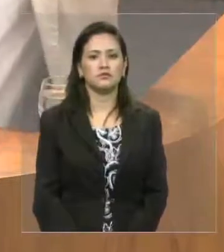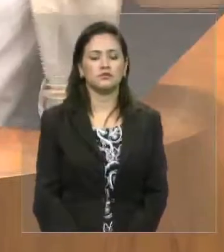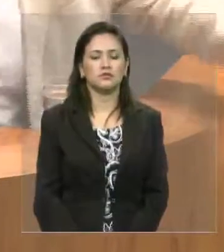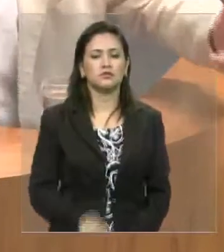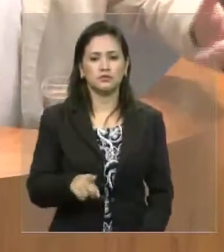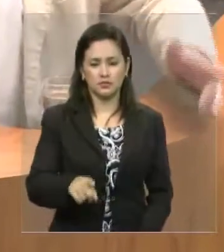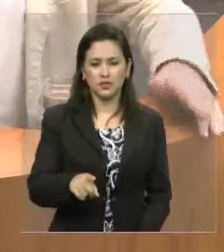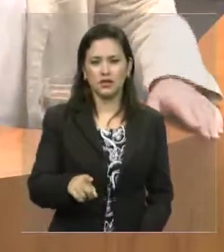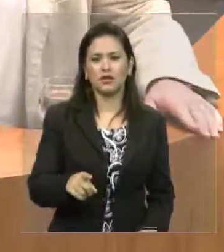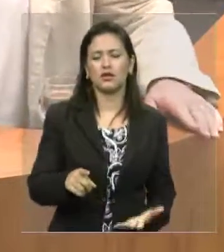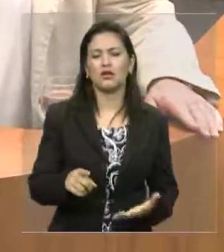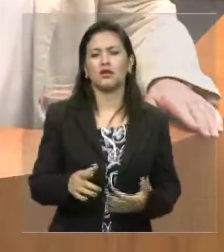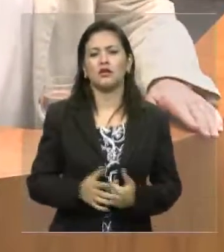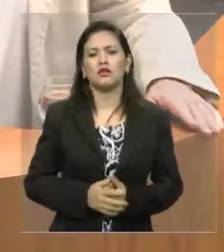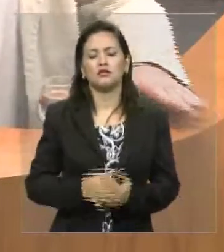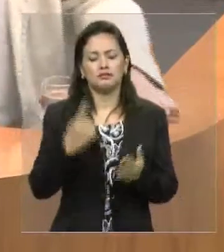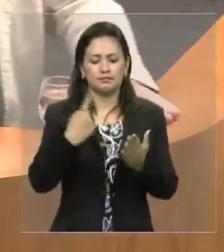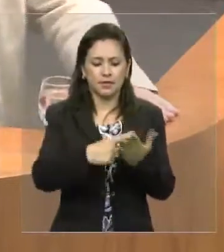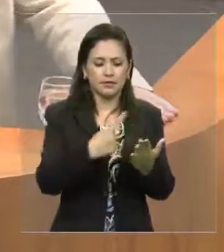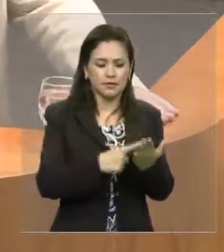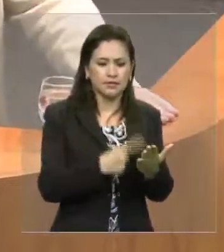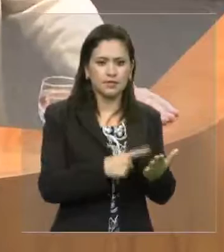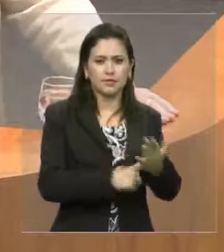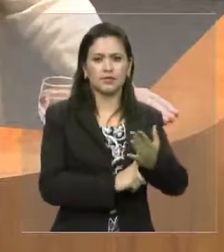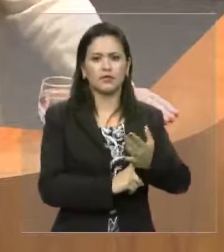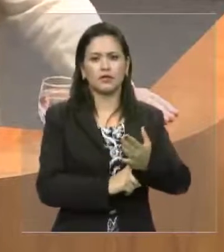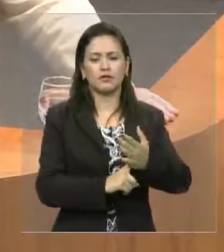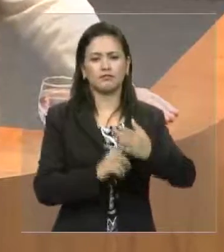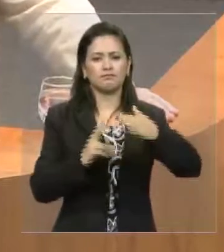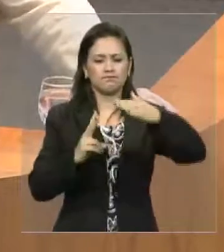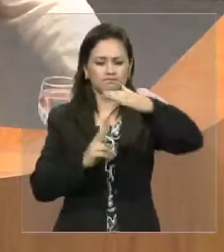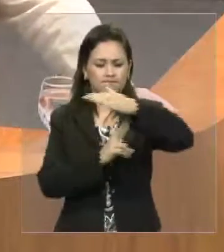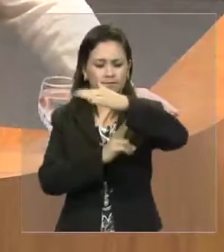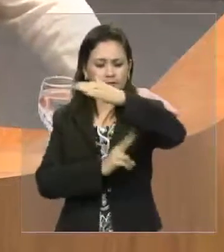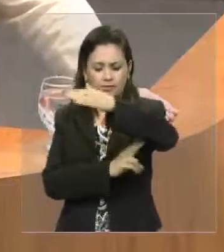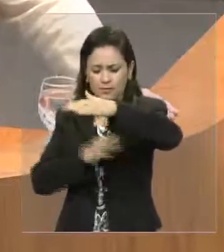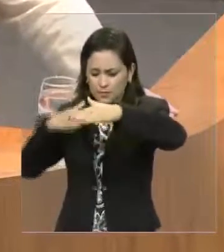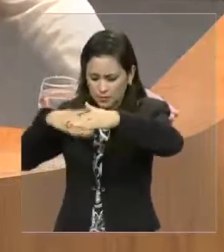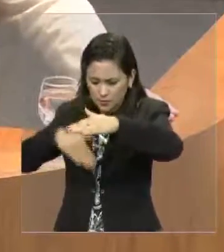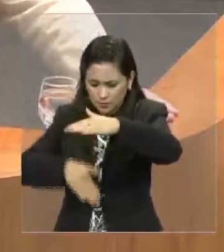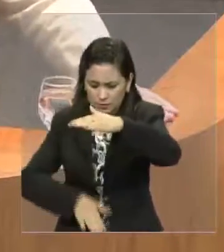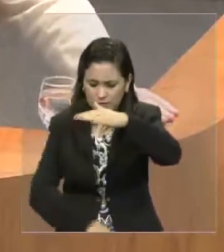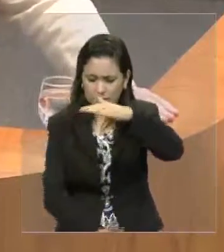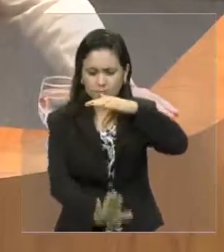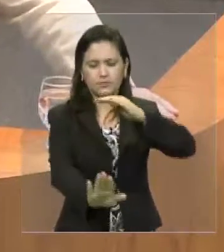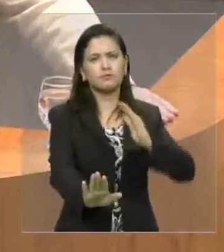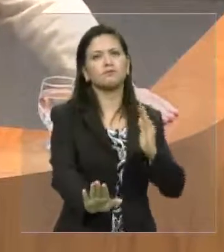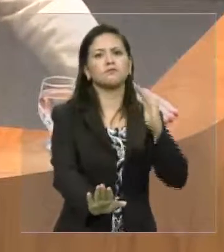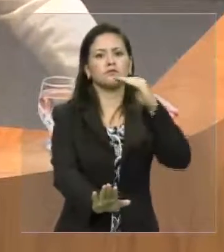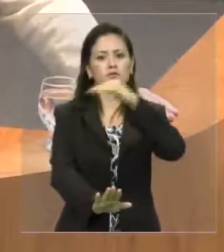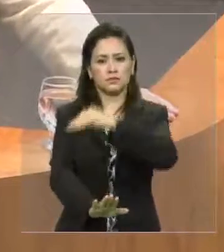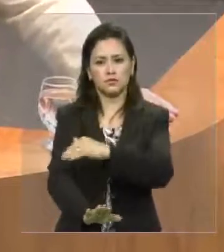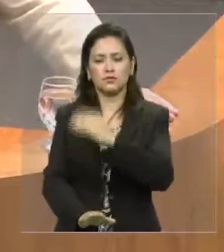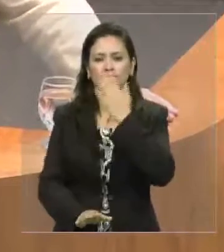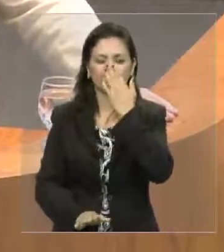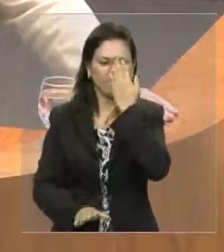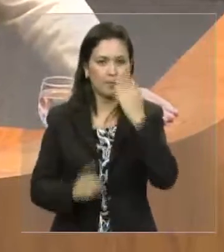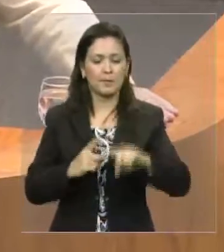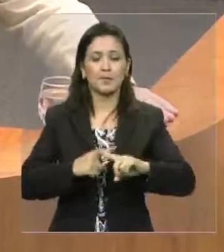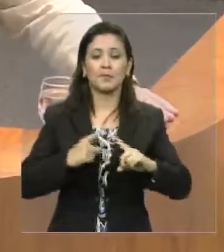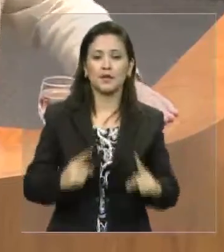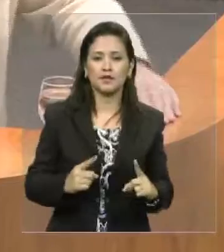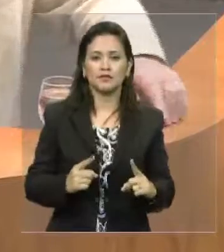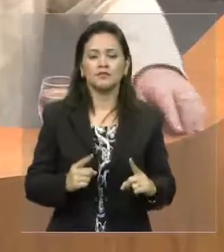um viaduto, mas a simples intervenção, o traçado